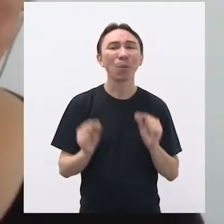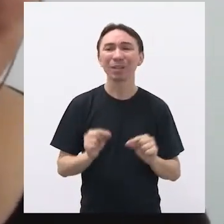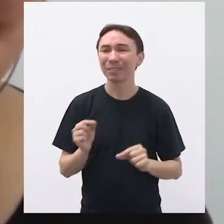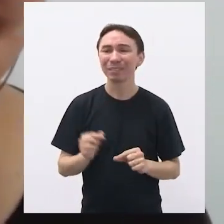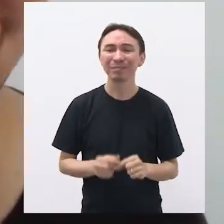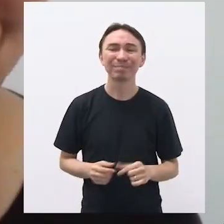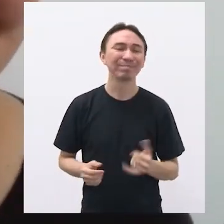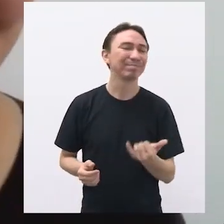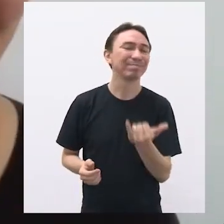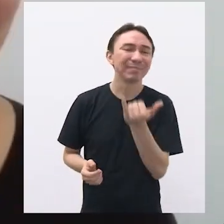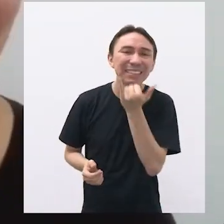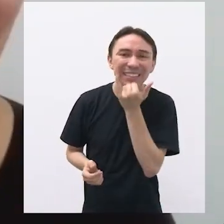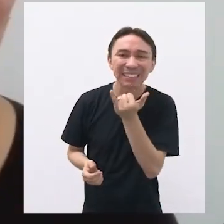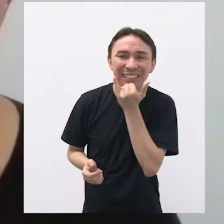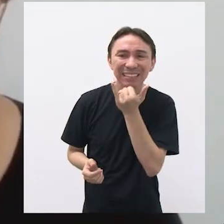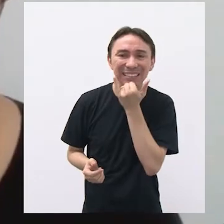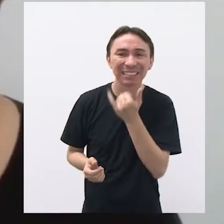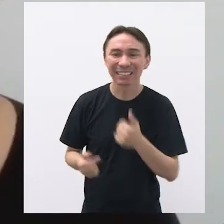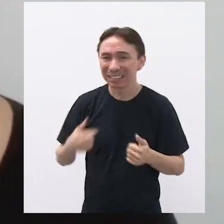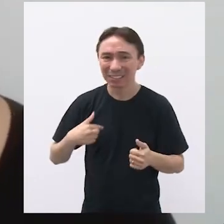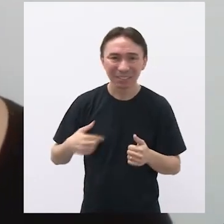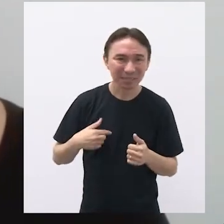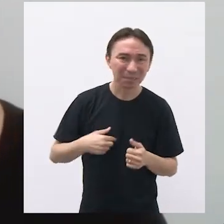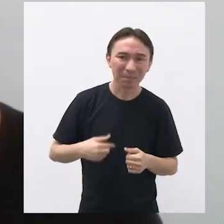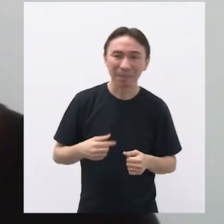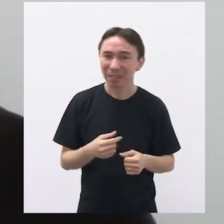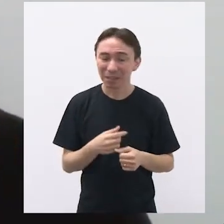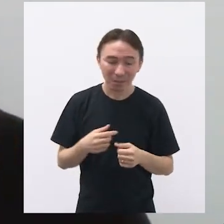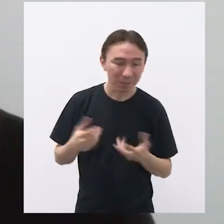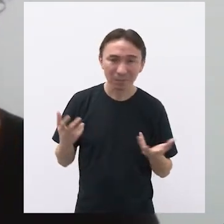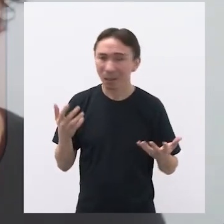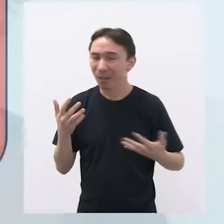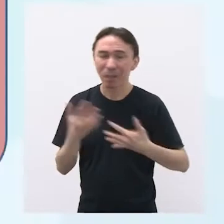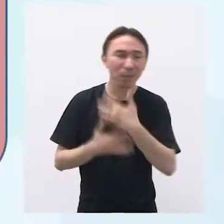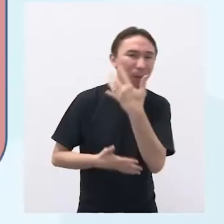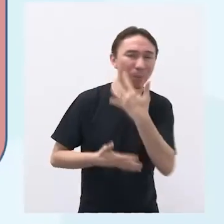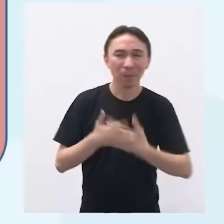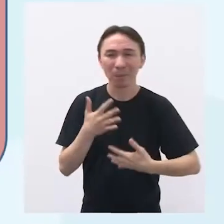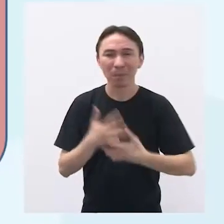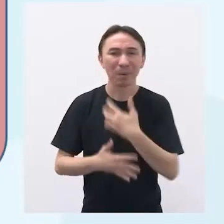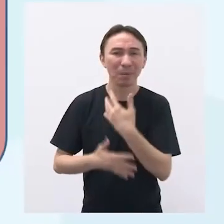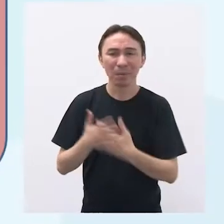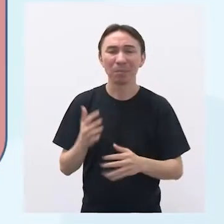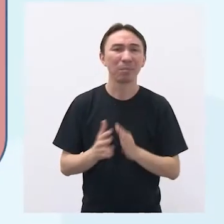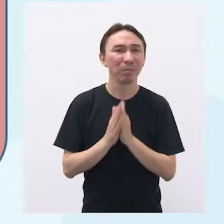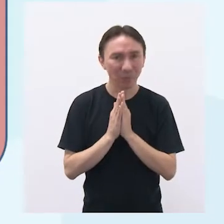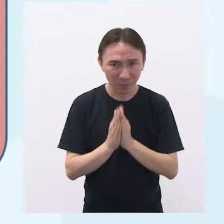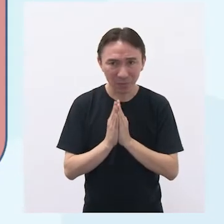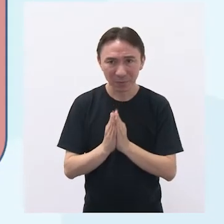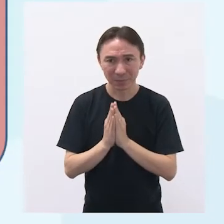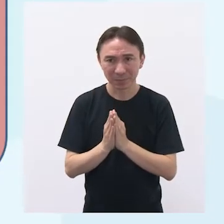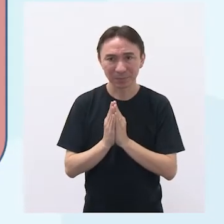sair do áudio me deixou um pouco desorientada. Volta, por favor, o slide.